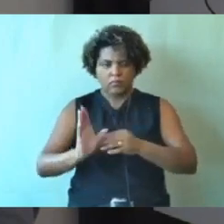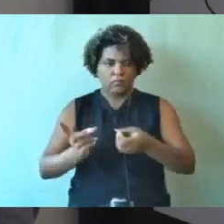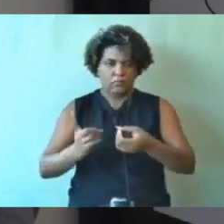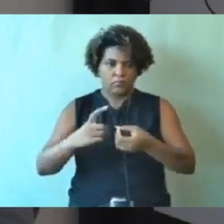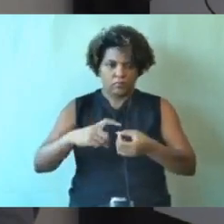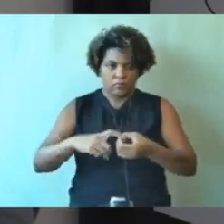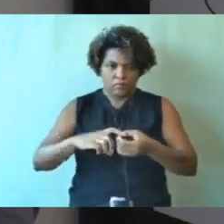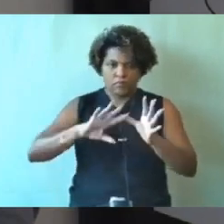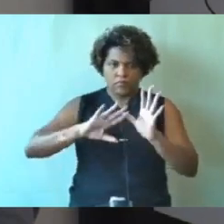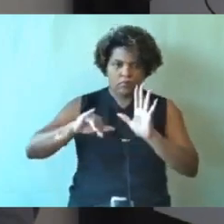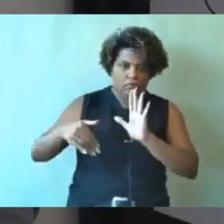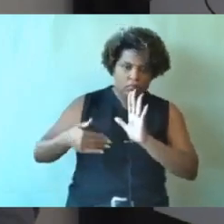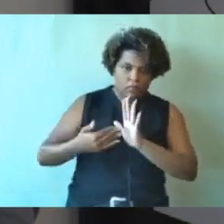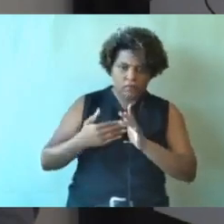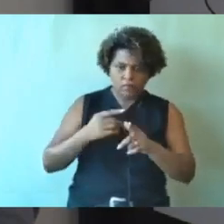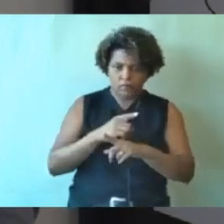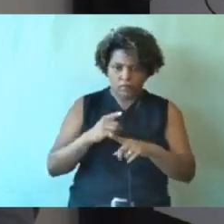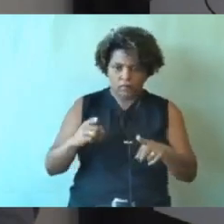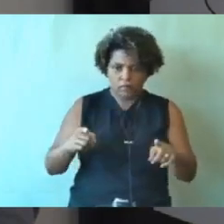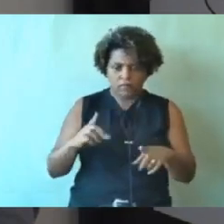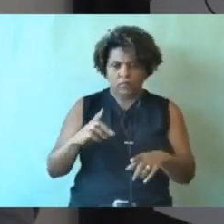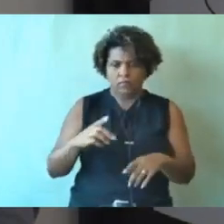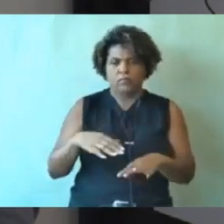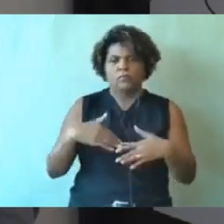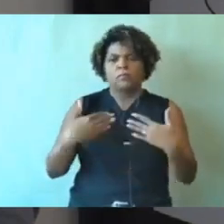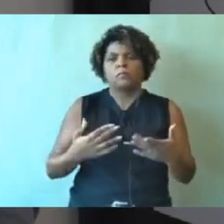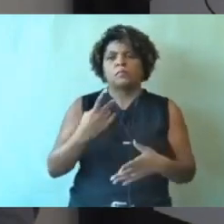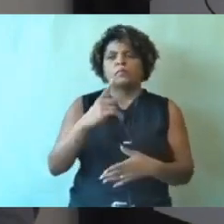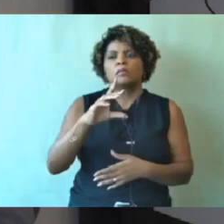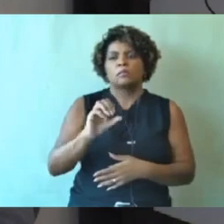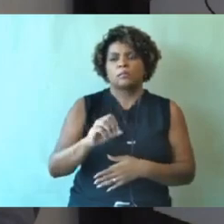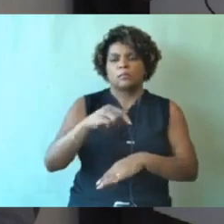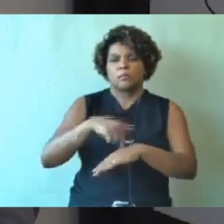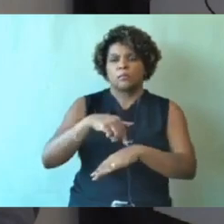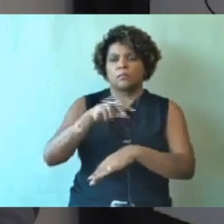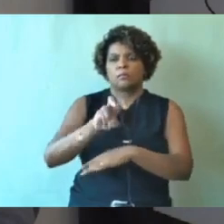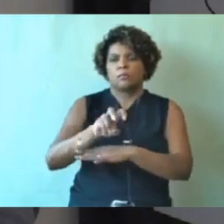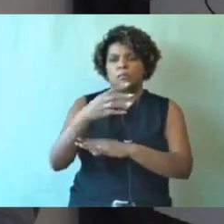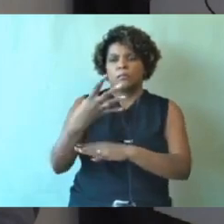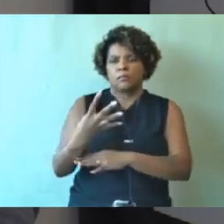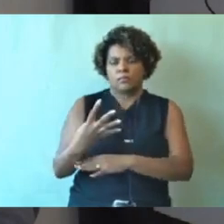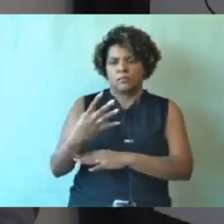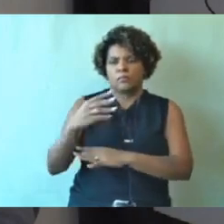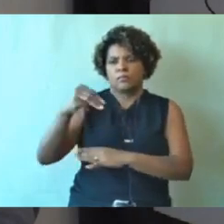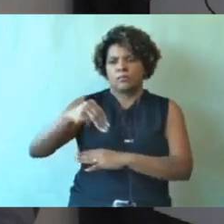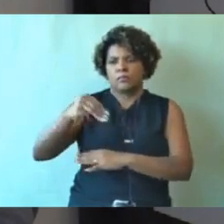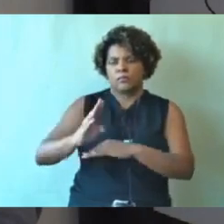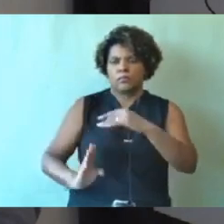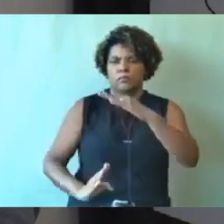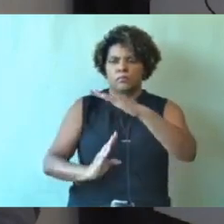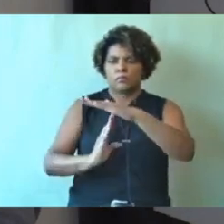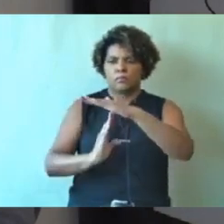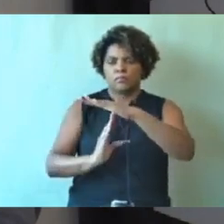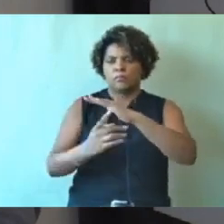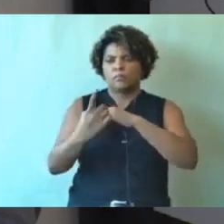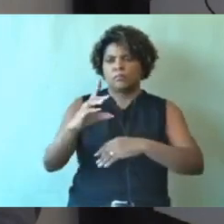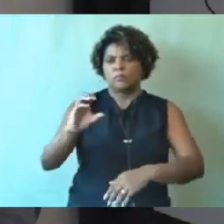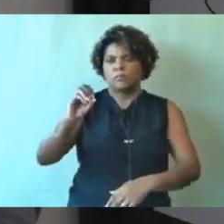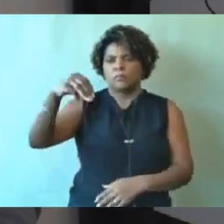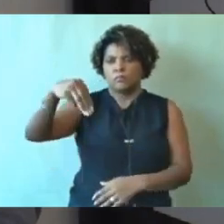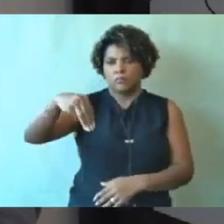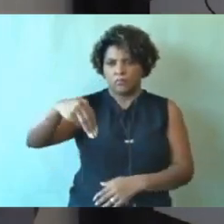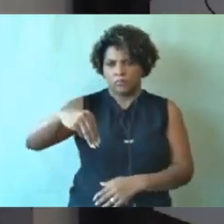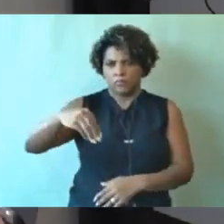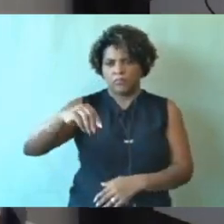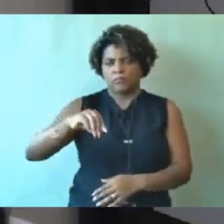mundo poder... Então, às 10 horas e 54 minutos, eu suspendo essa reunião por 10 minutos, para ficar tranquilo